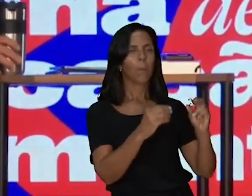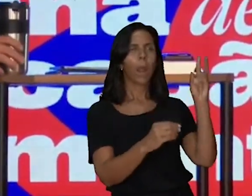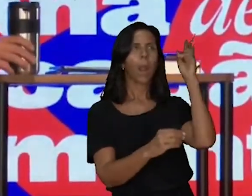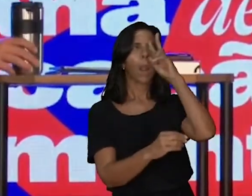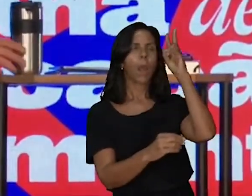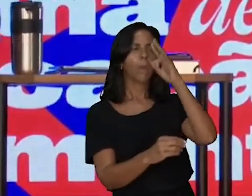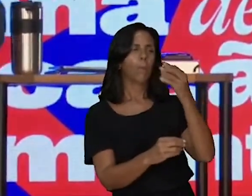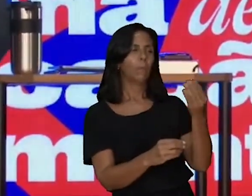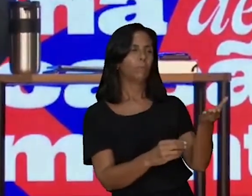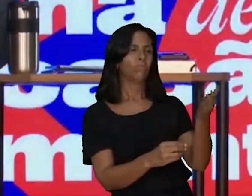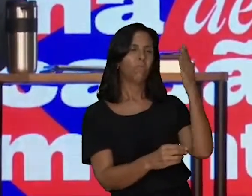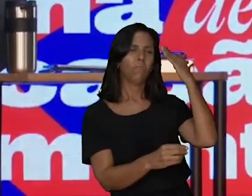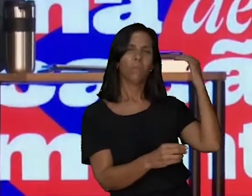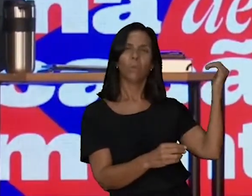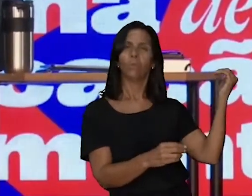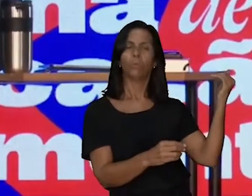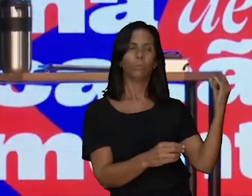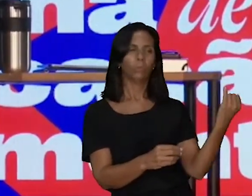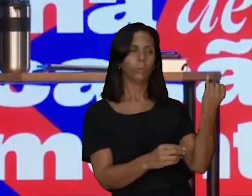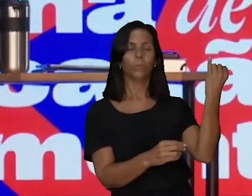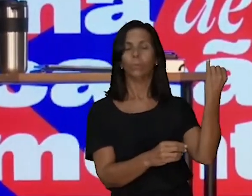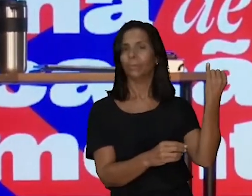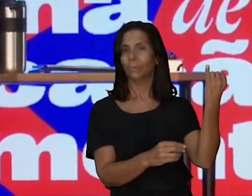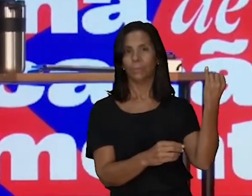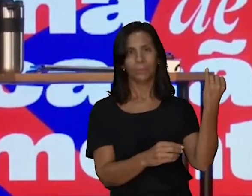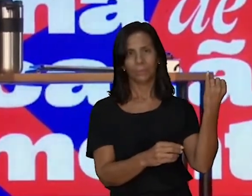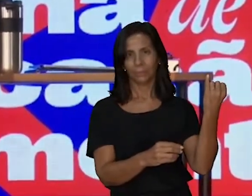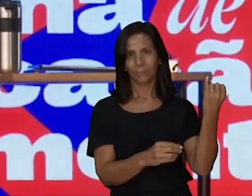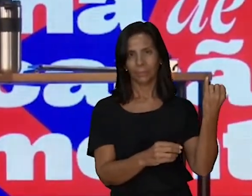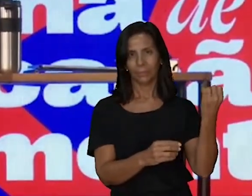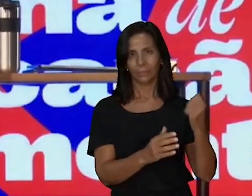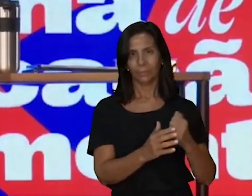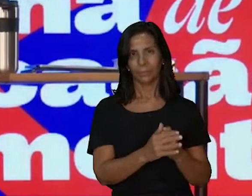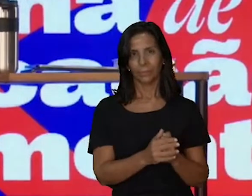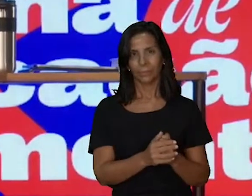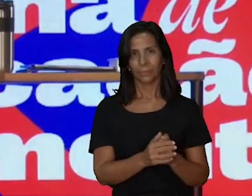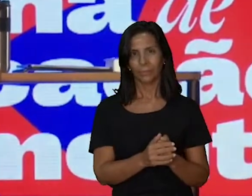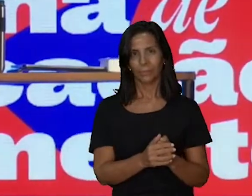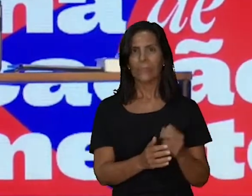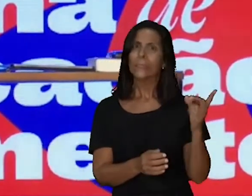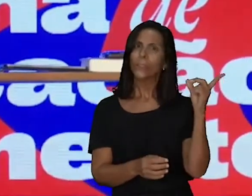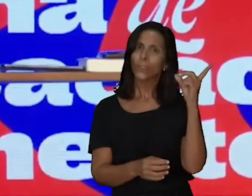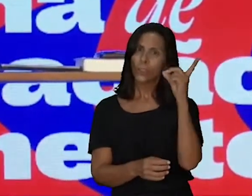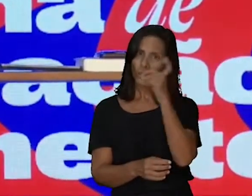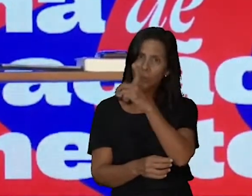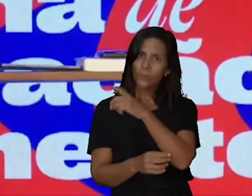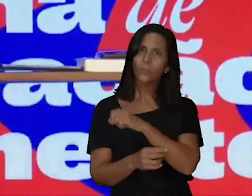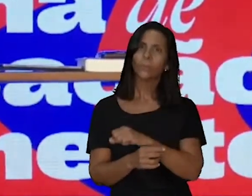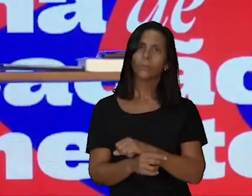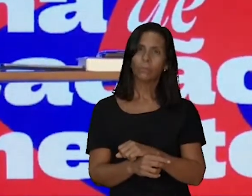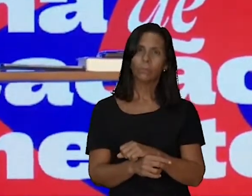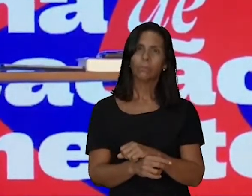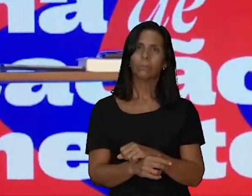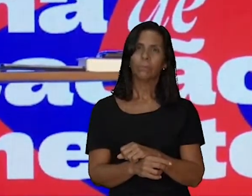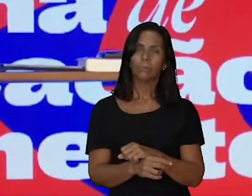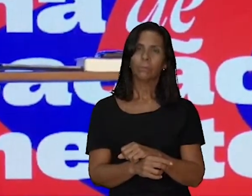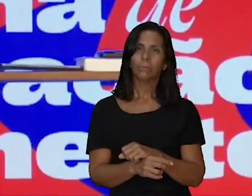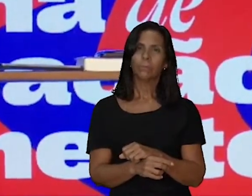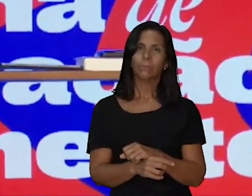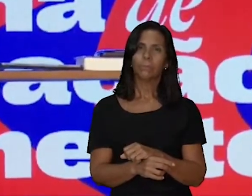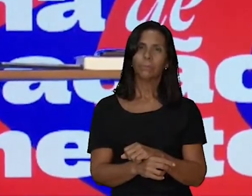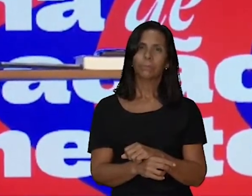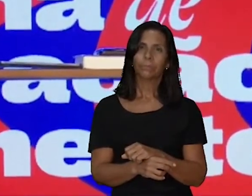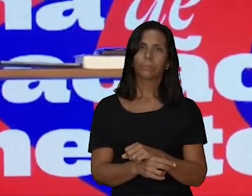É muito difícil ter alguém nesse país que seja cristão, que não tenha recebido